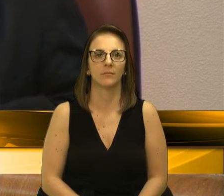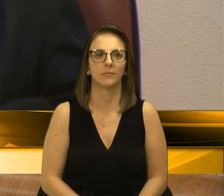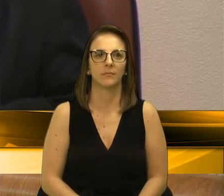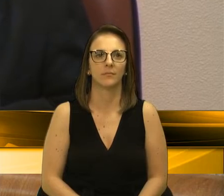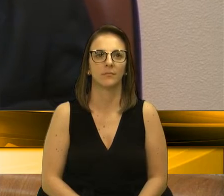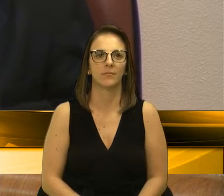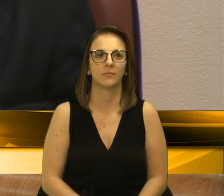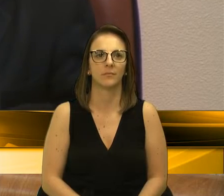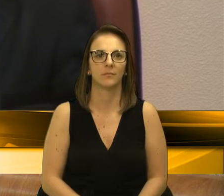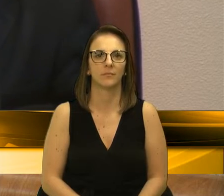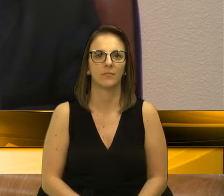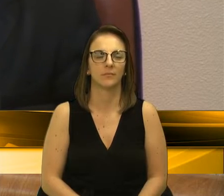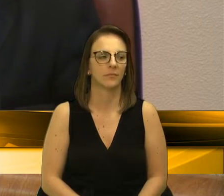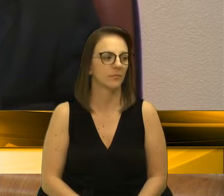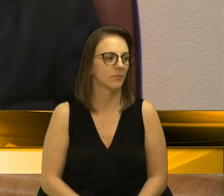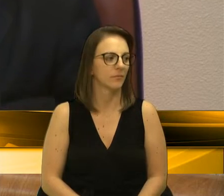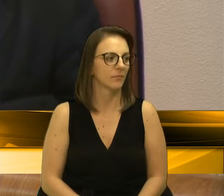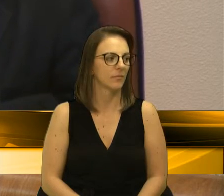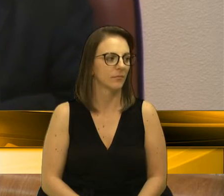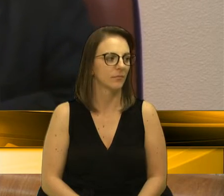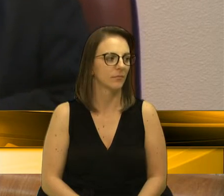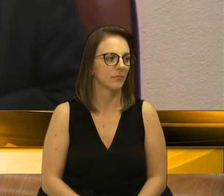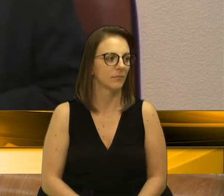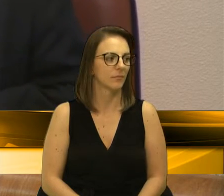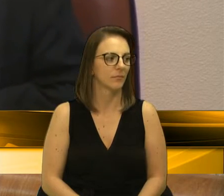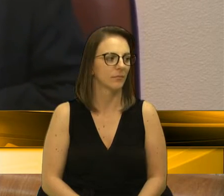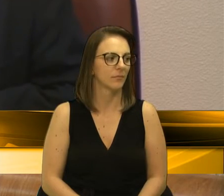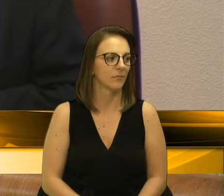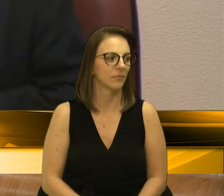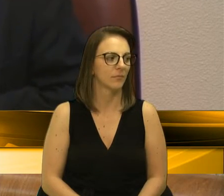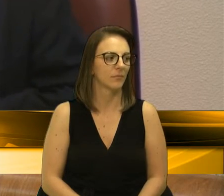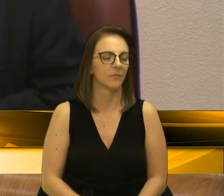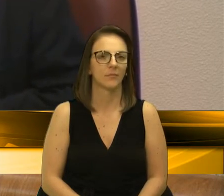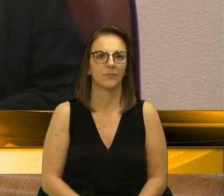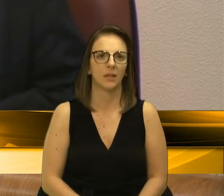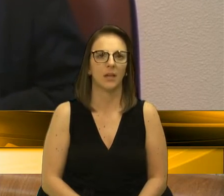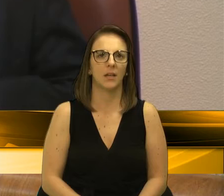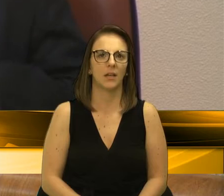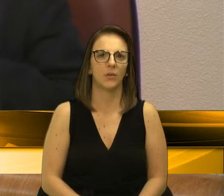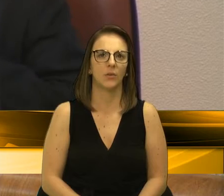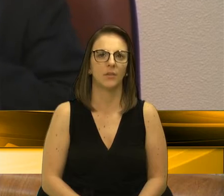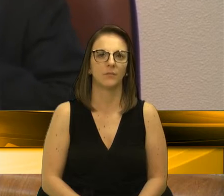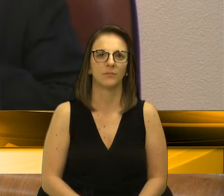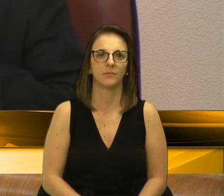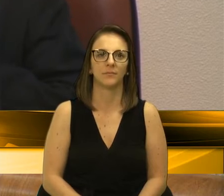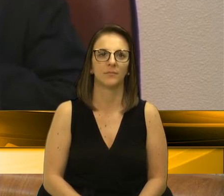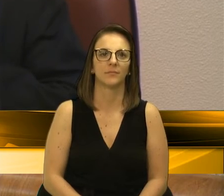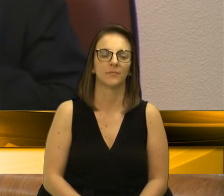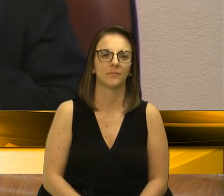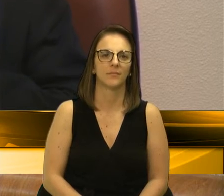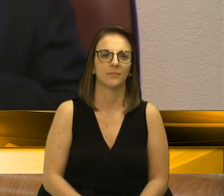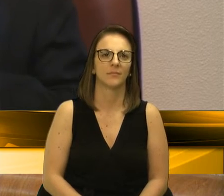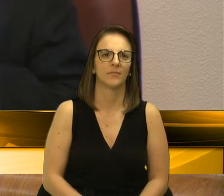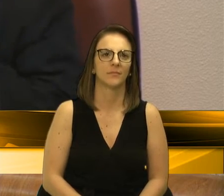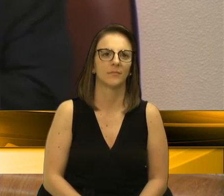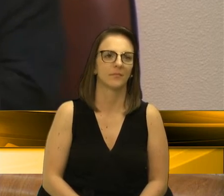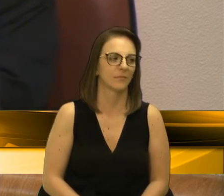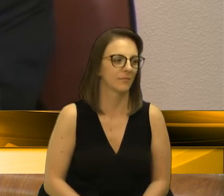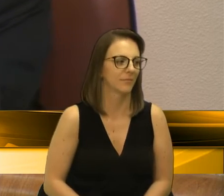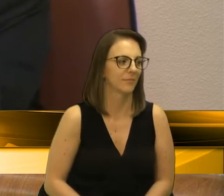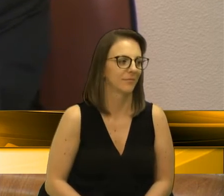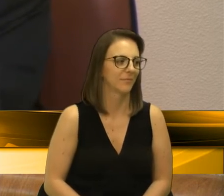Nesse quesito, é patente que o denunciado descumpriu a deliberação do Conselho Municipal de Saúde e, por